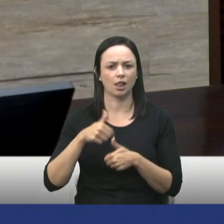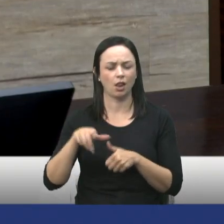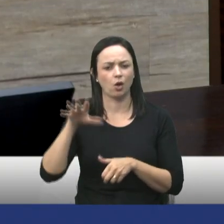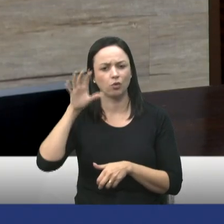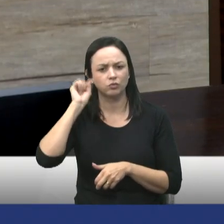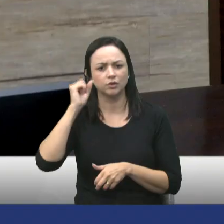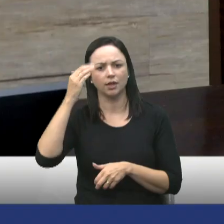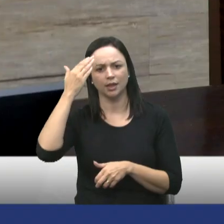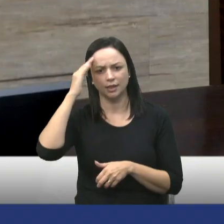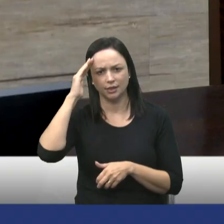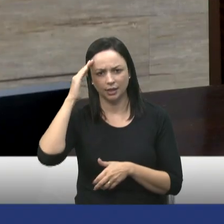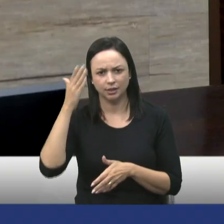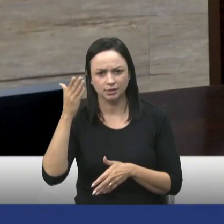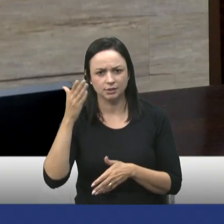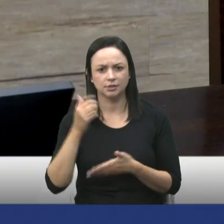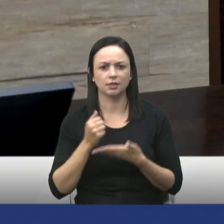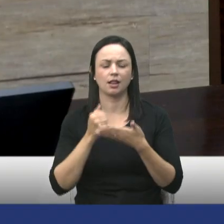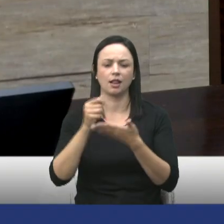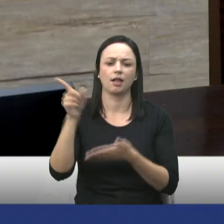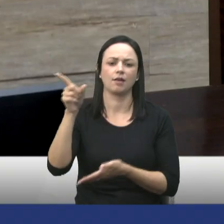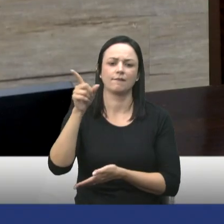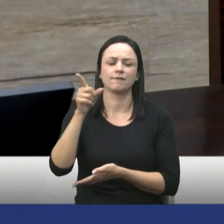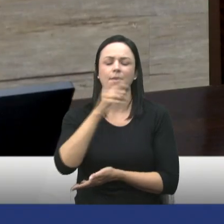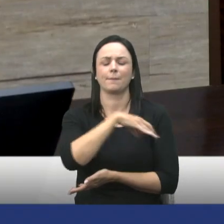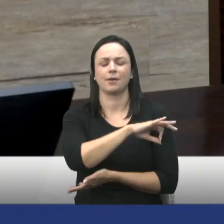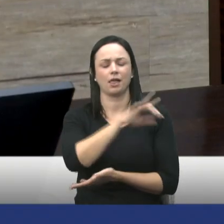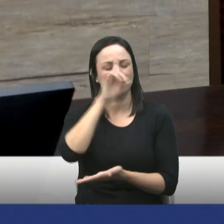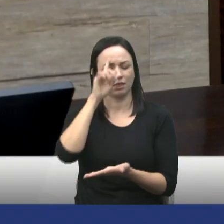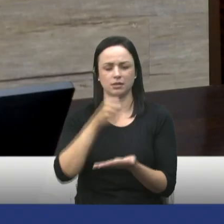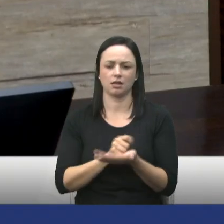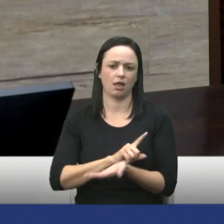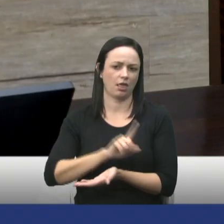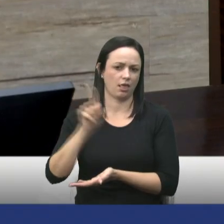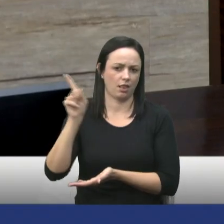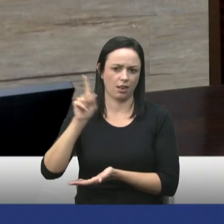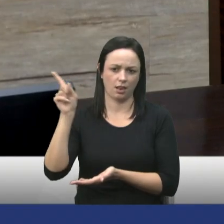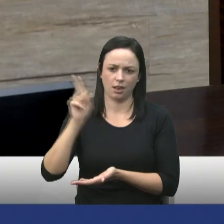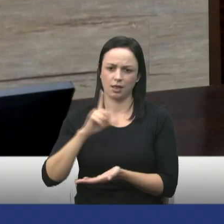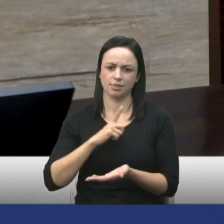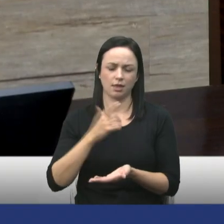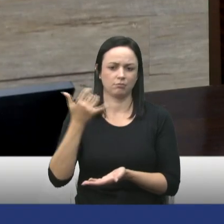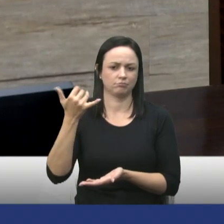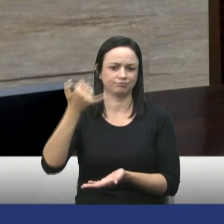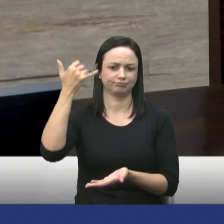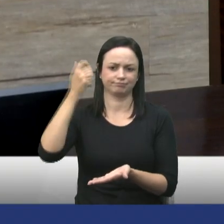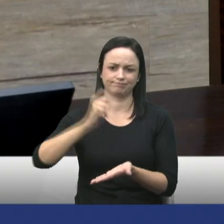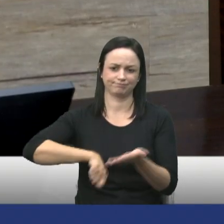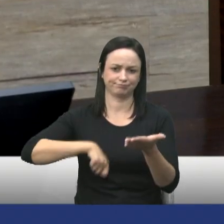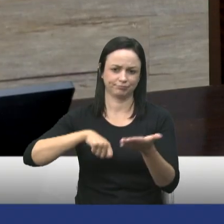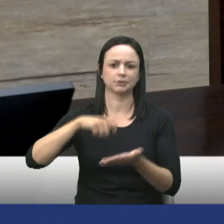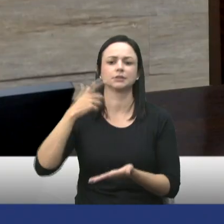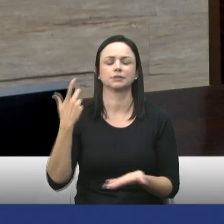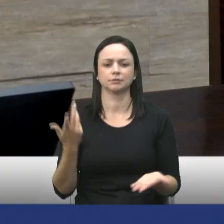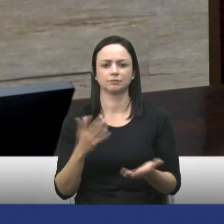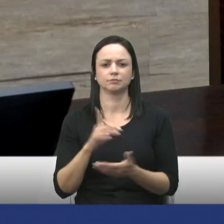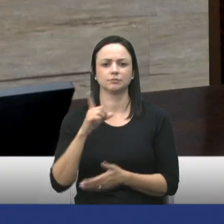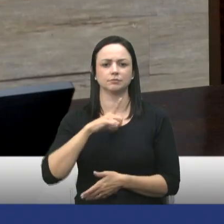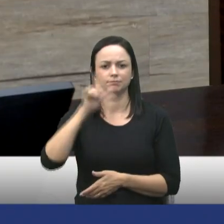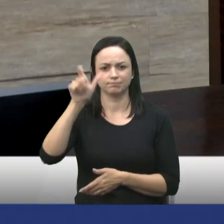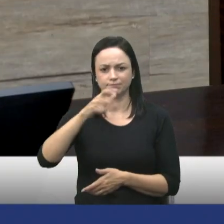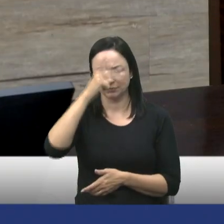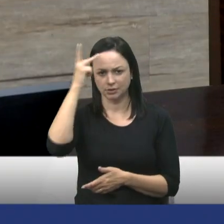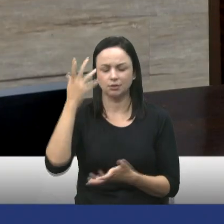para entender e levar para o prefeito. É ele que decide, é ele que tem a caneta na mão, mas pode ter certeza, uma pessoa muito